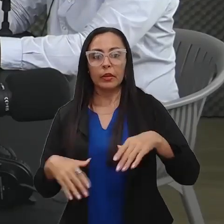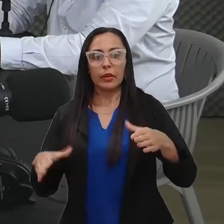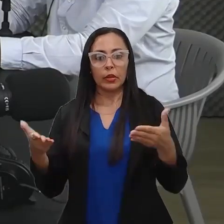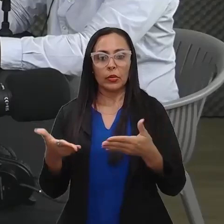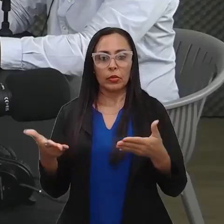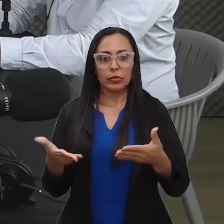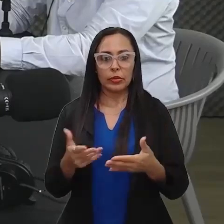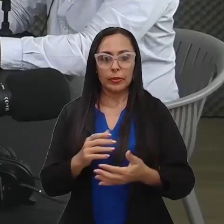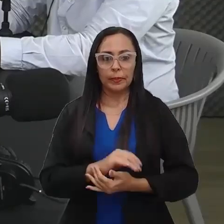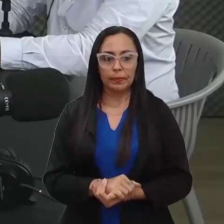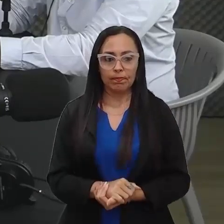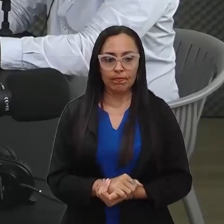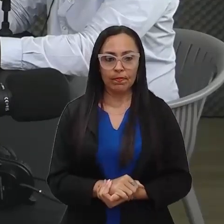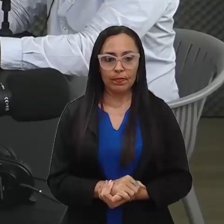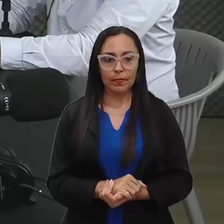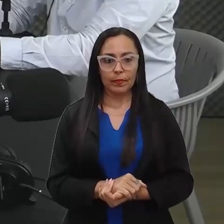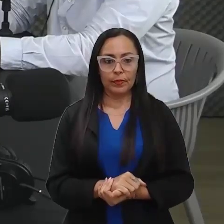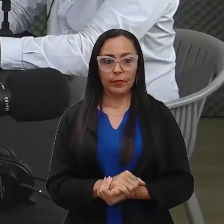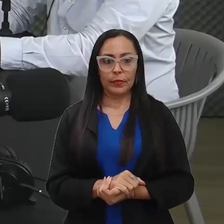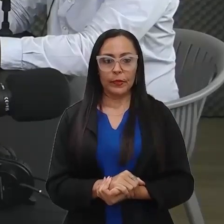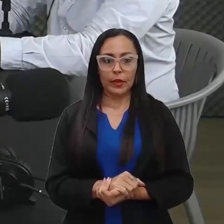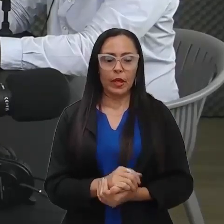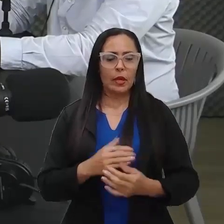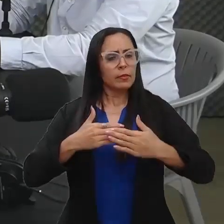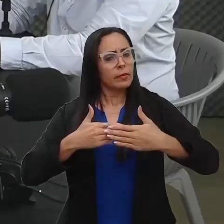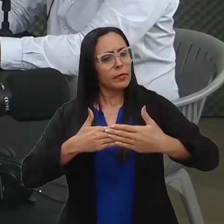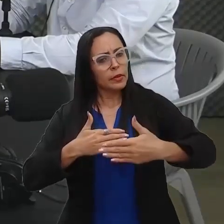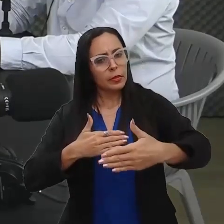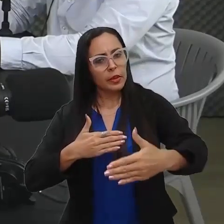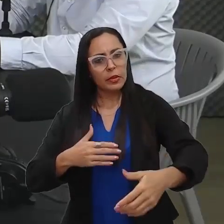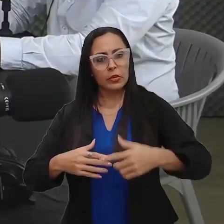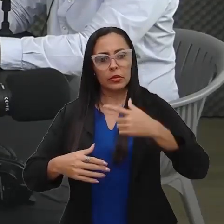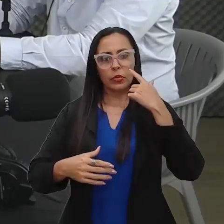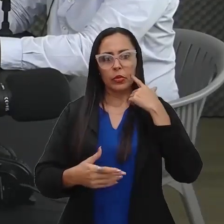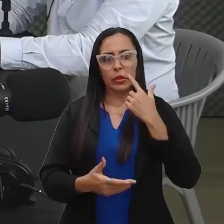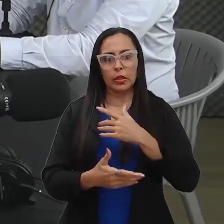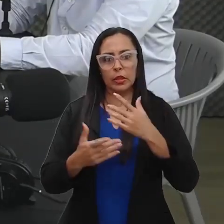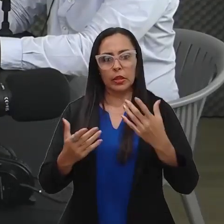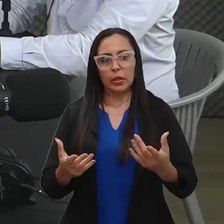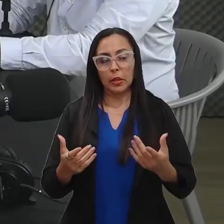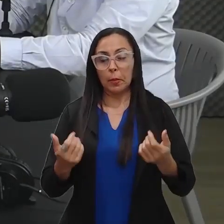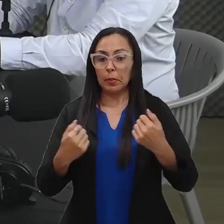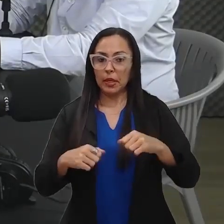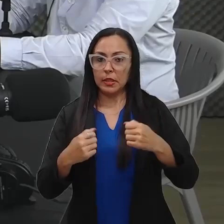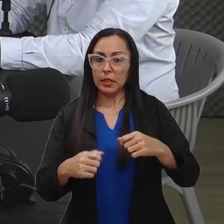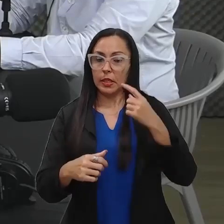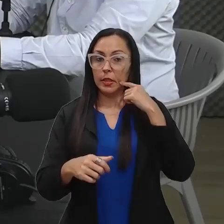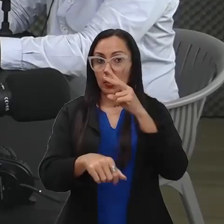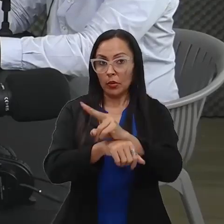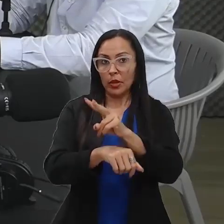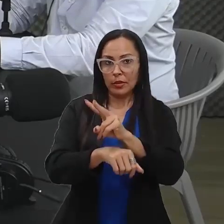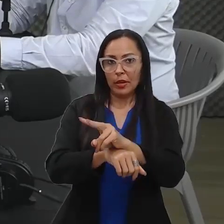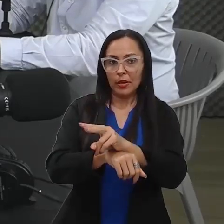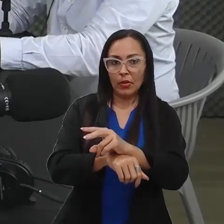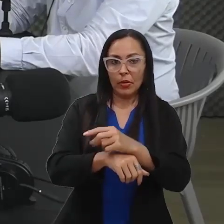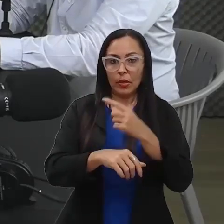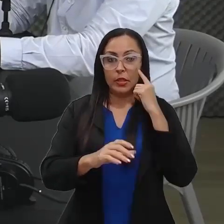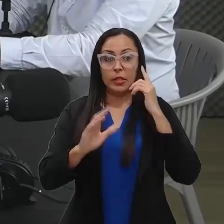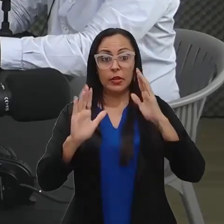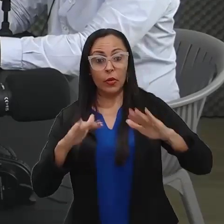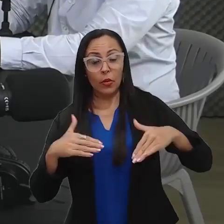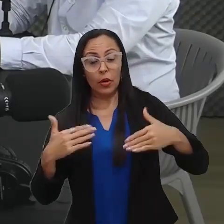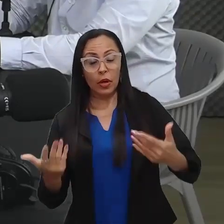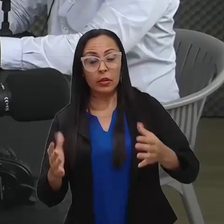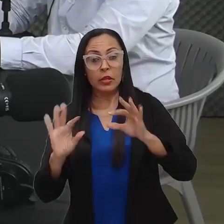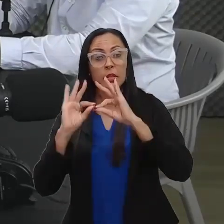né, a dimensão de que a testemunha, se tiver o caso, também precisa de proteção. Se for o caso, a